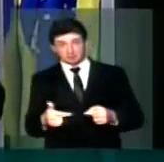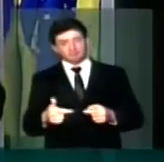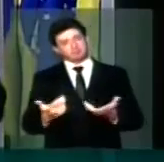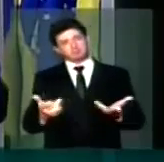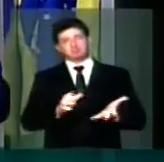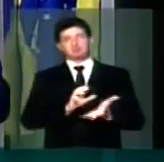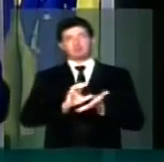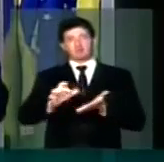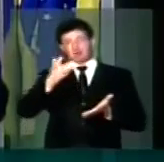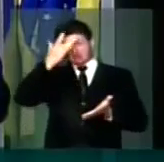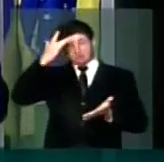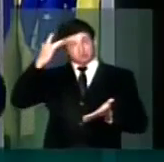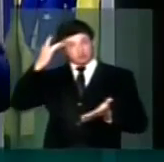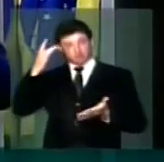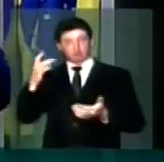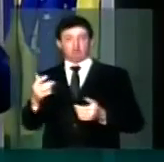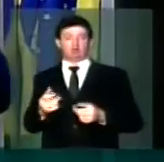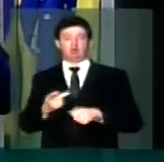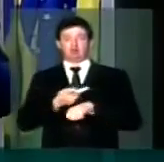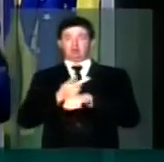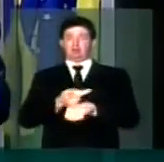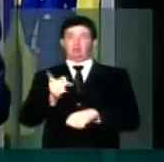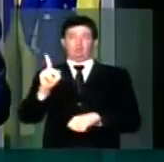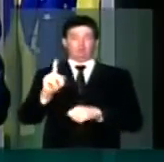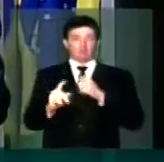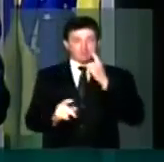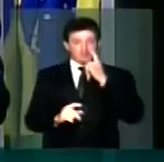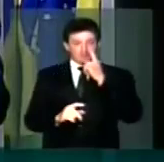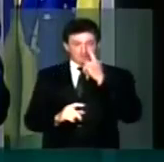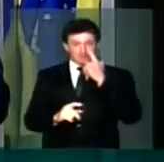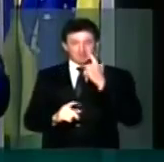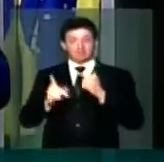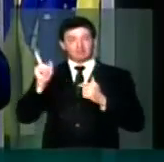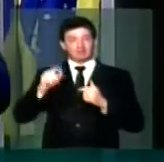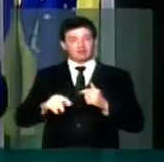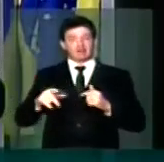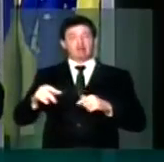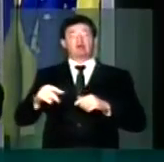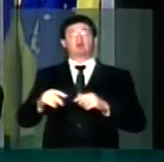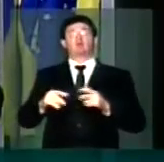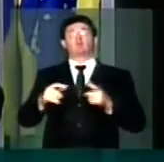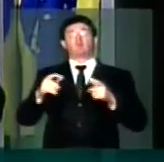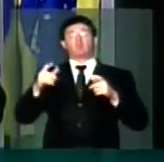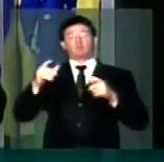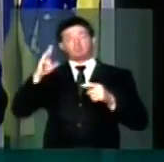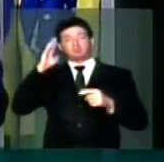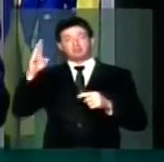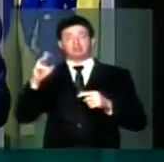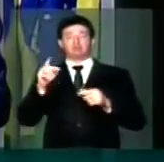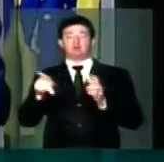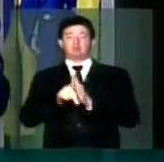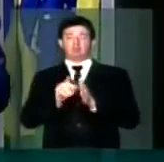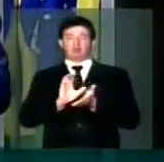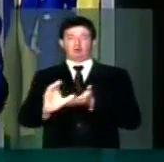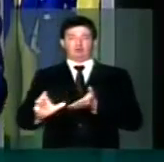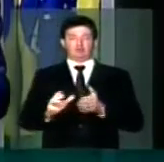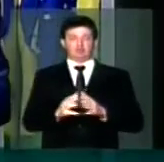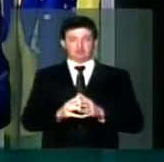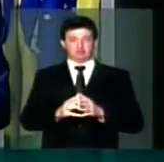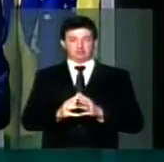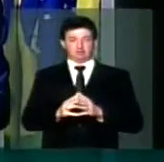os investidores não procurariam como sendo um dos grandes objetos de investimento.